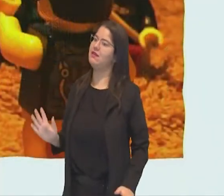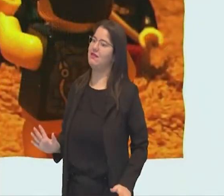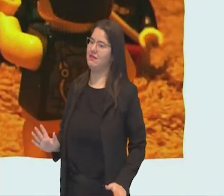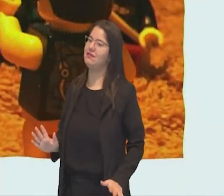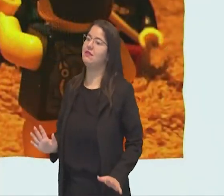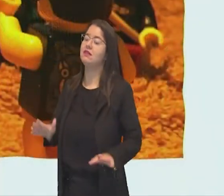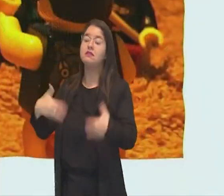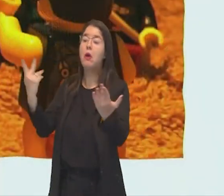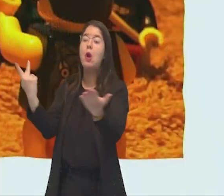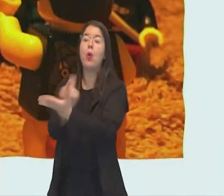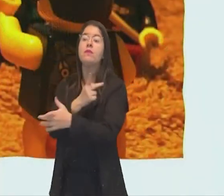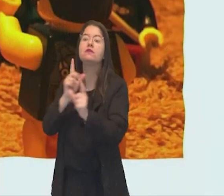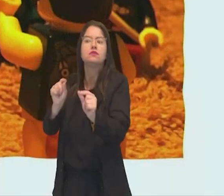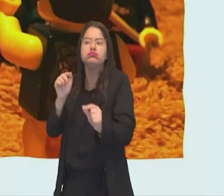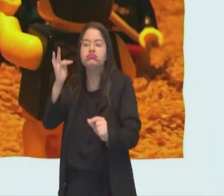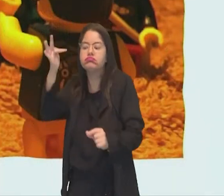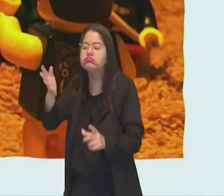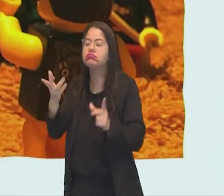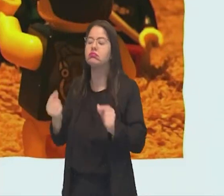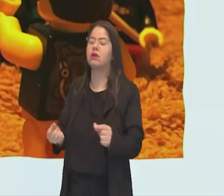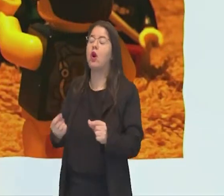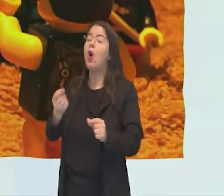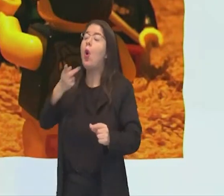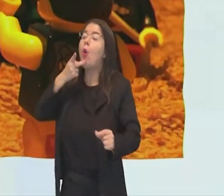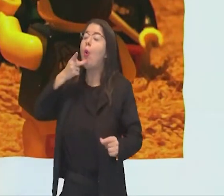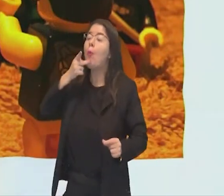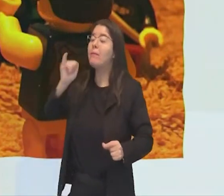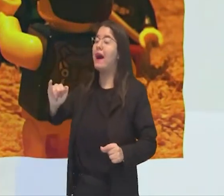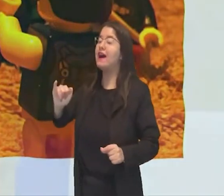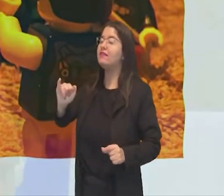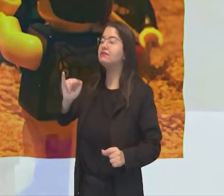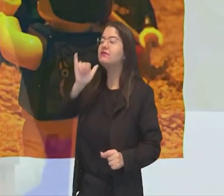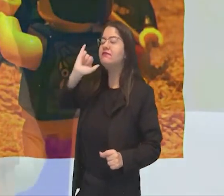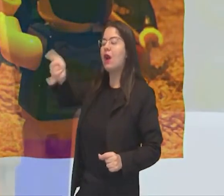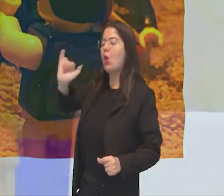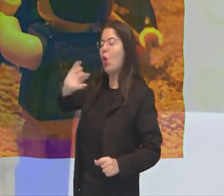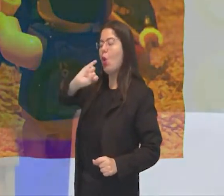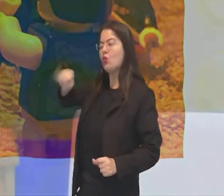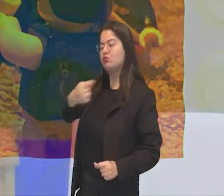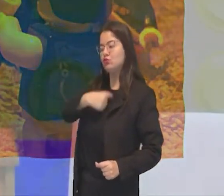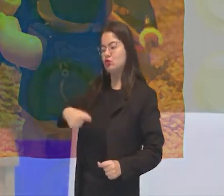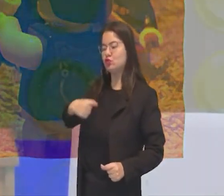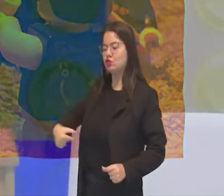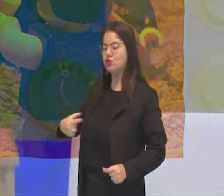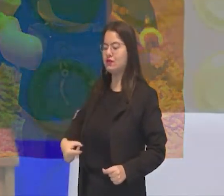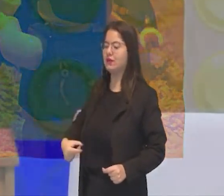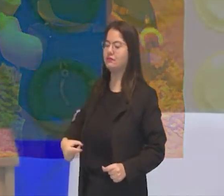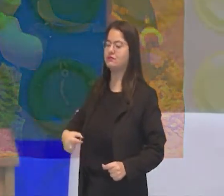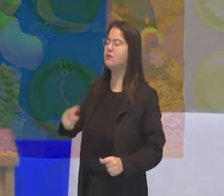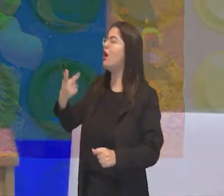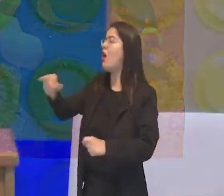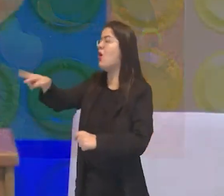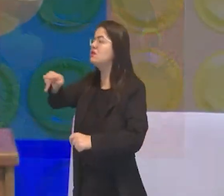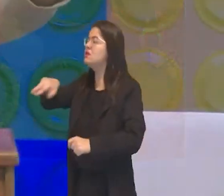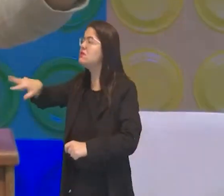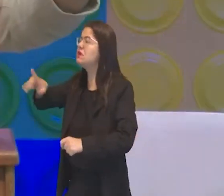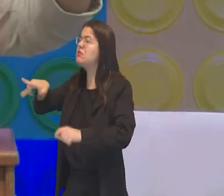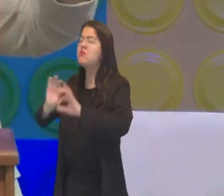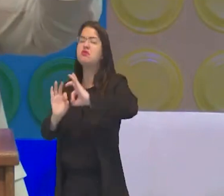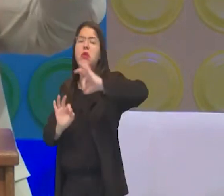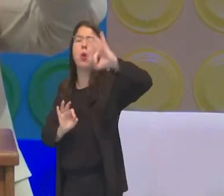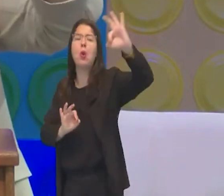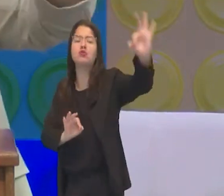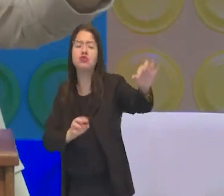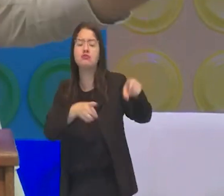Certo dia, o pai dele falou assim: José, seus irmãos estão pastando longe, estão lá com